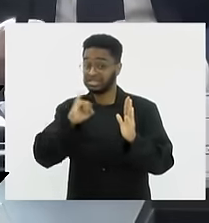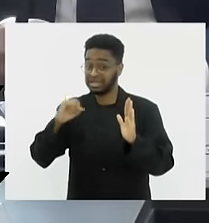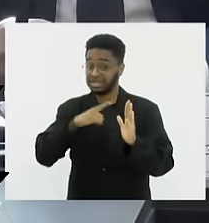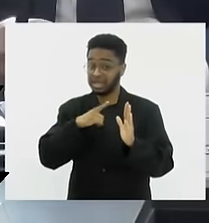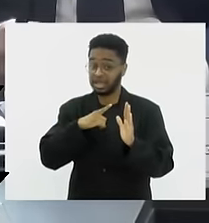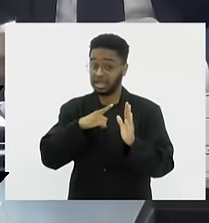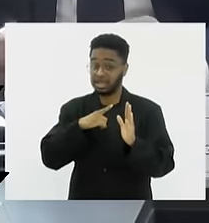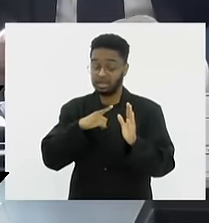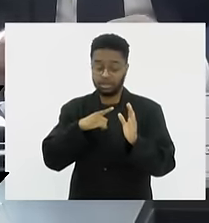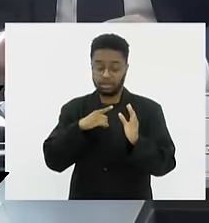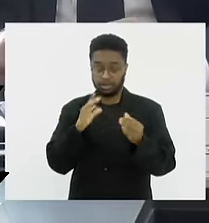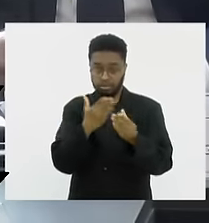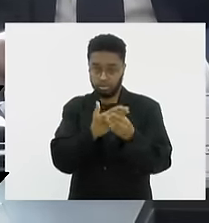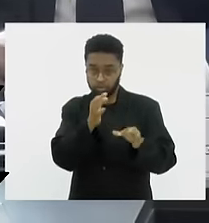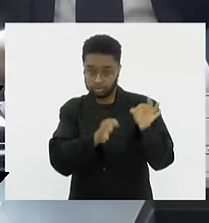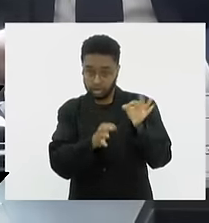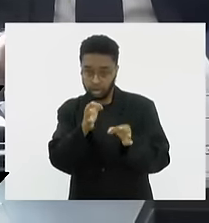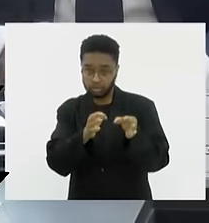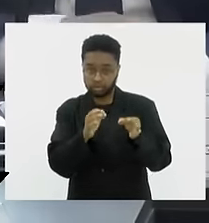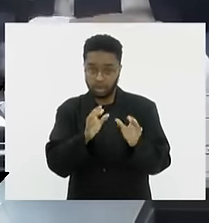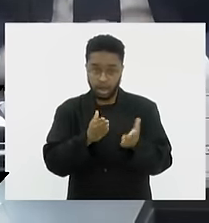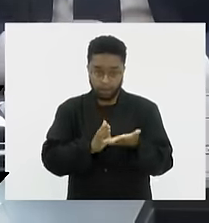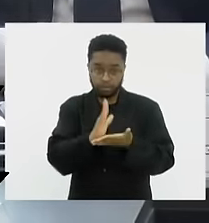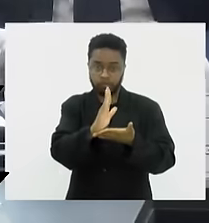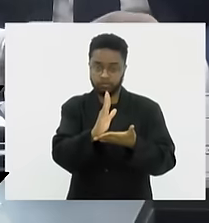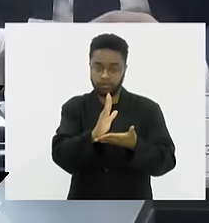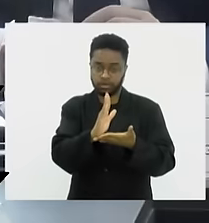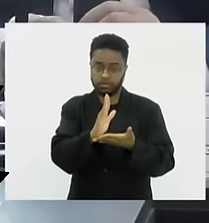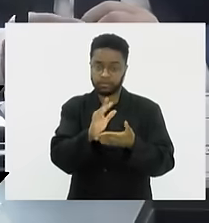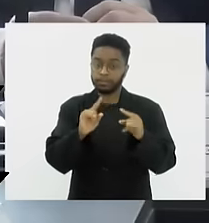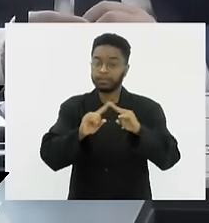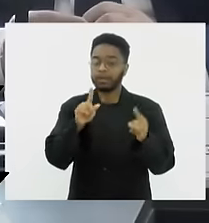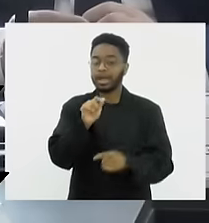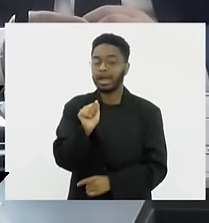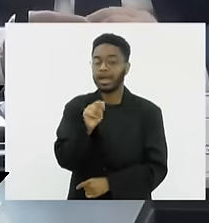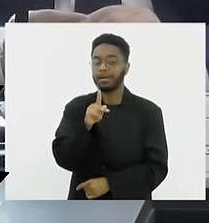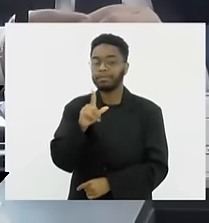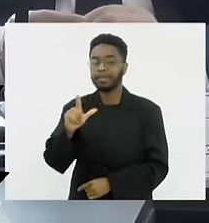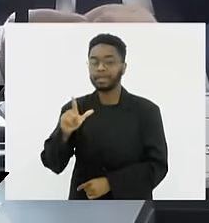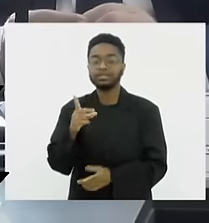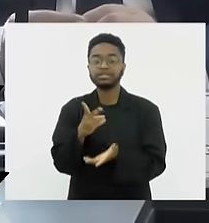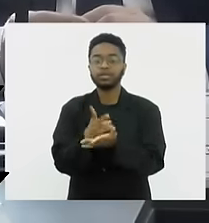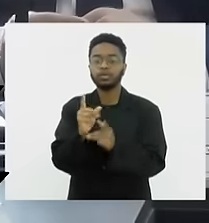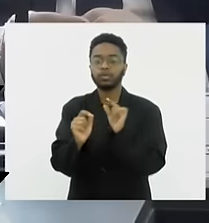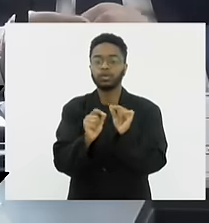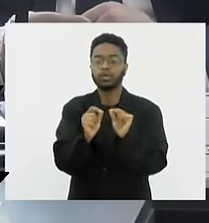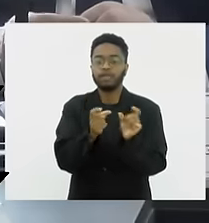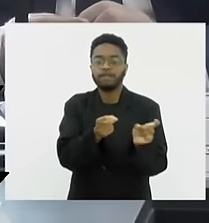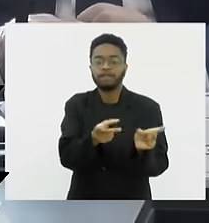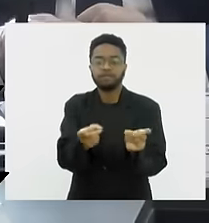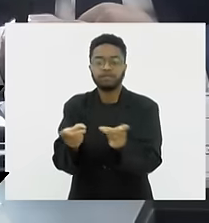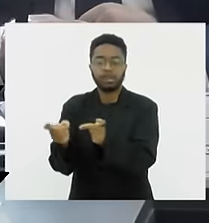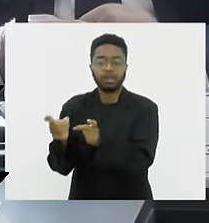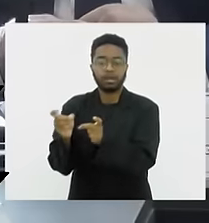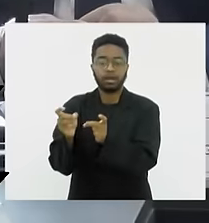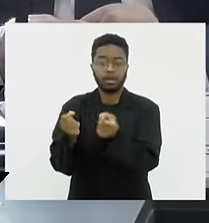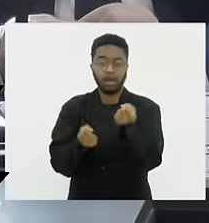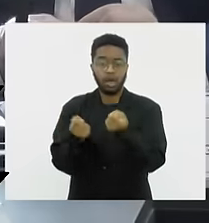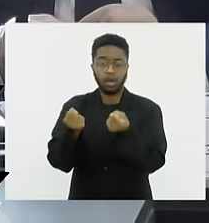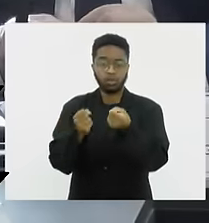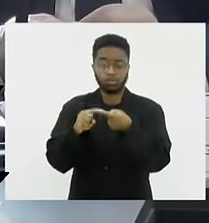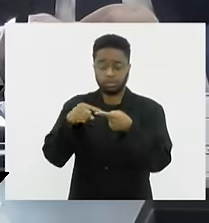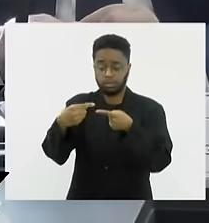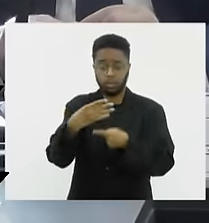são 90 dias para você leiloar o carro. E a APL, sempre leiloando os carros dos cidadãos, com 40